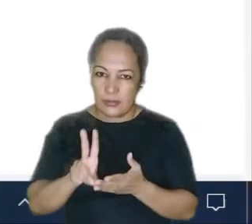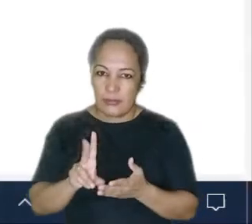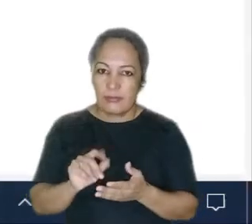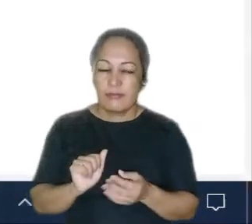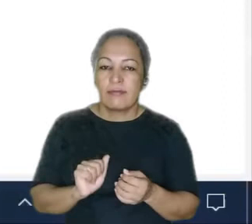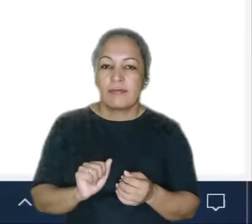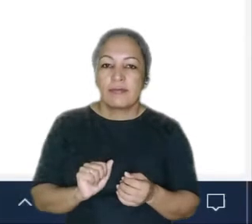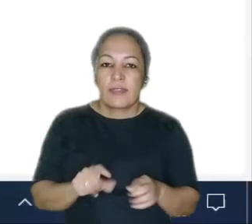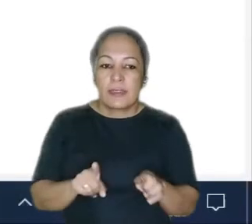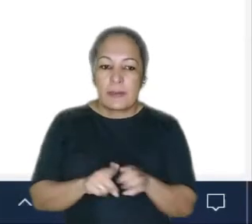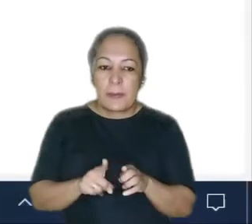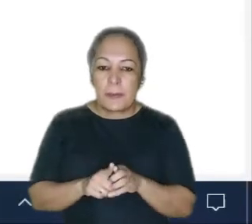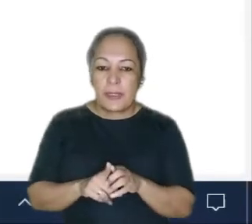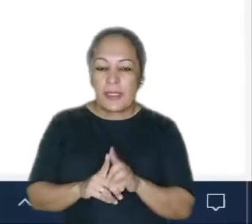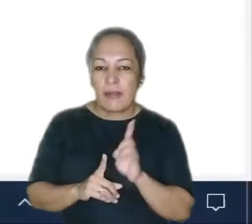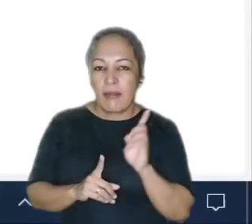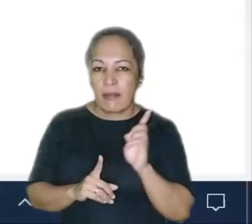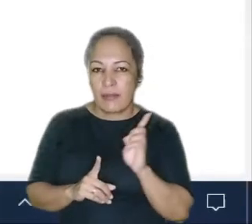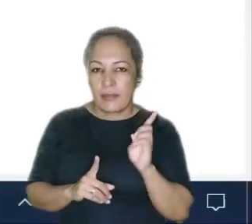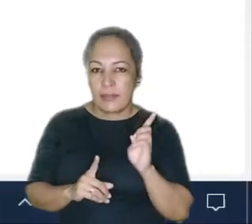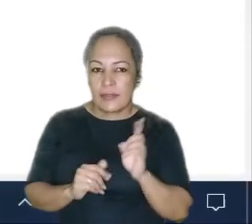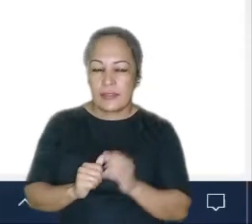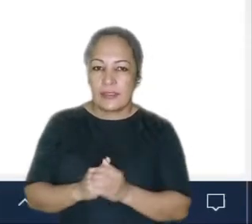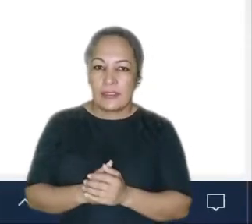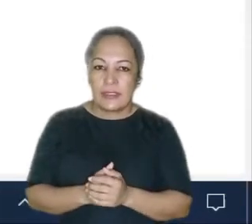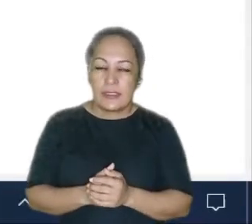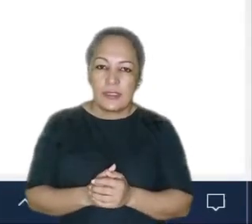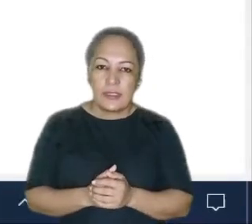Aqui, nessa